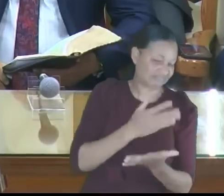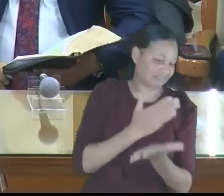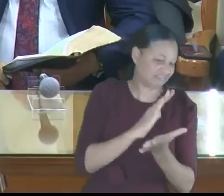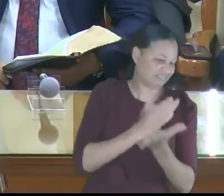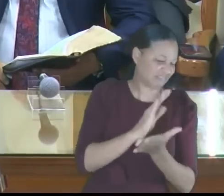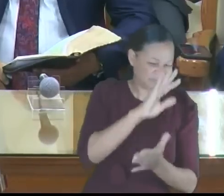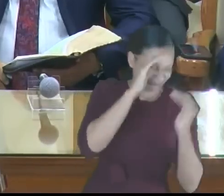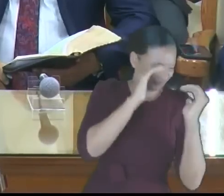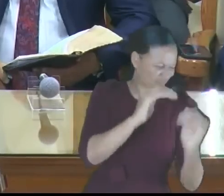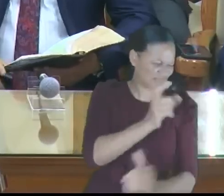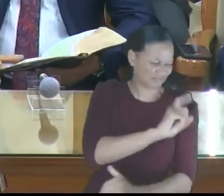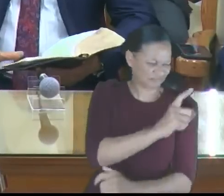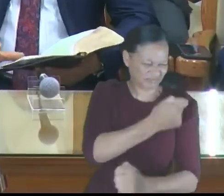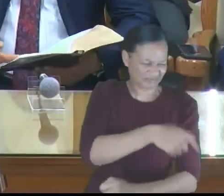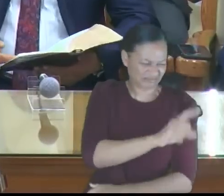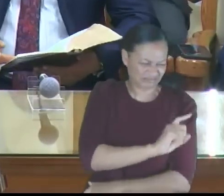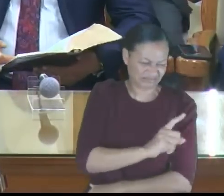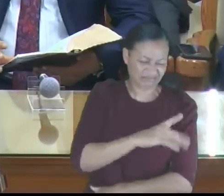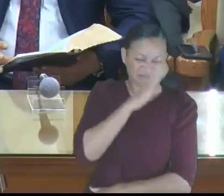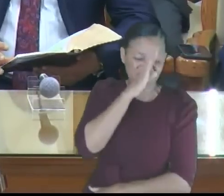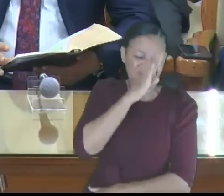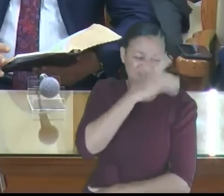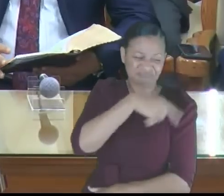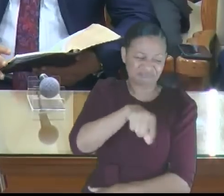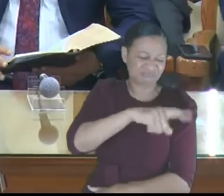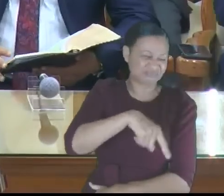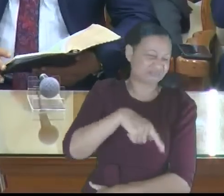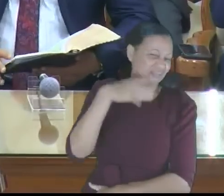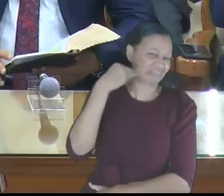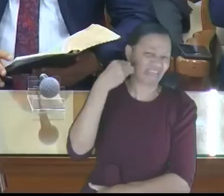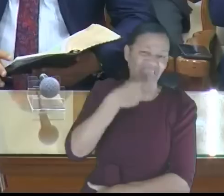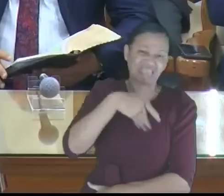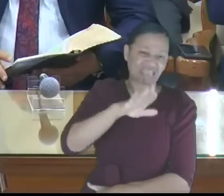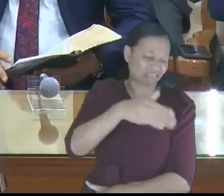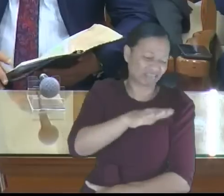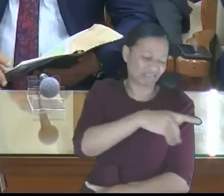obedeça não. Aquilo é a conversa dele.